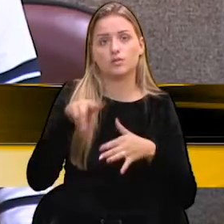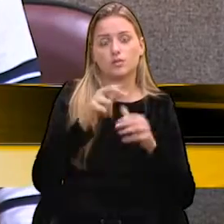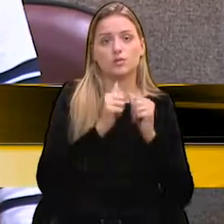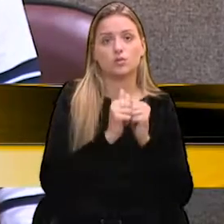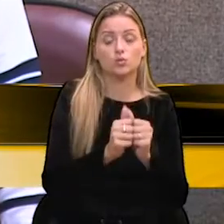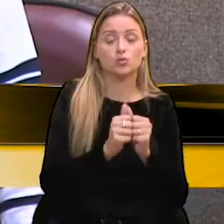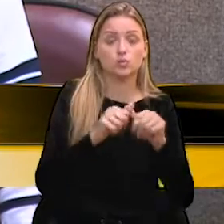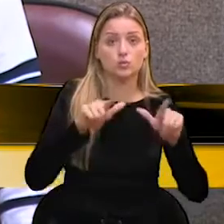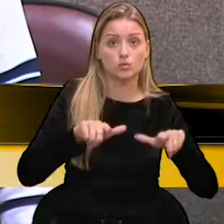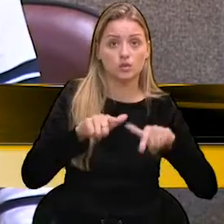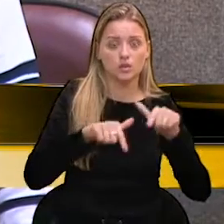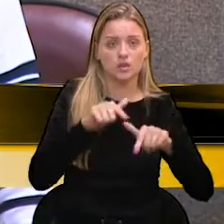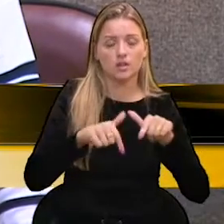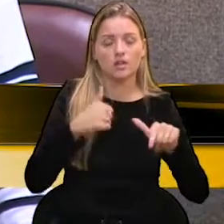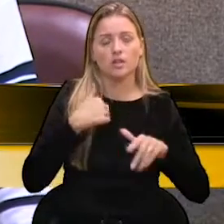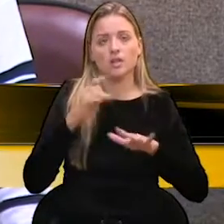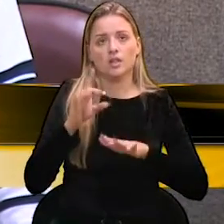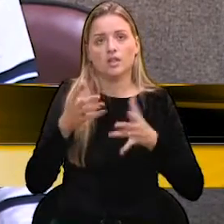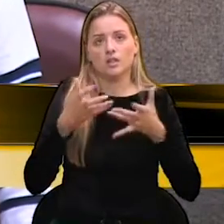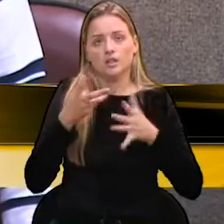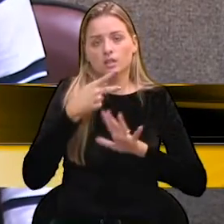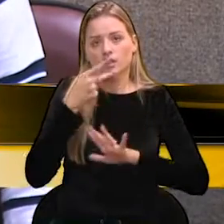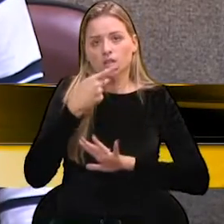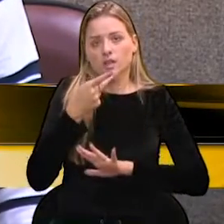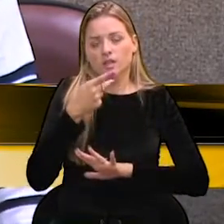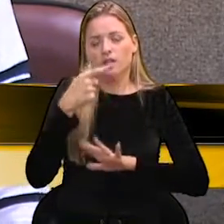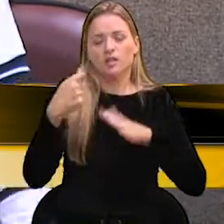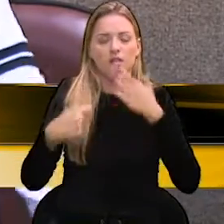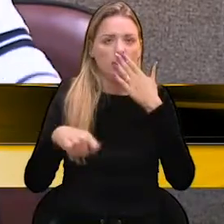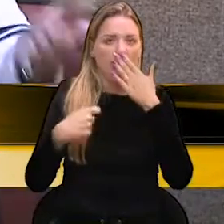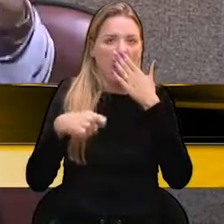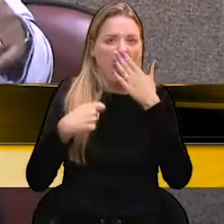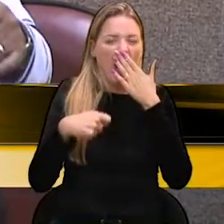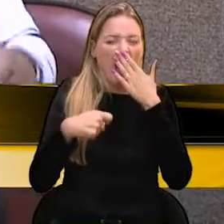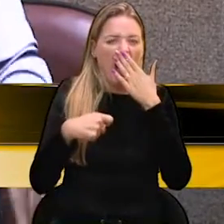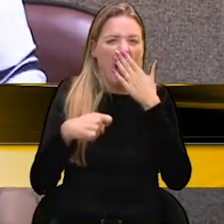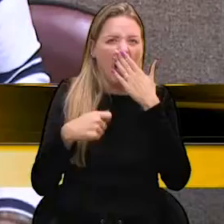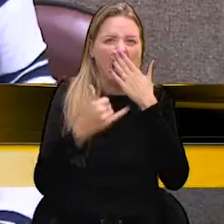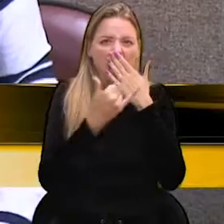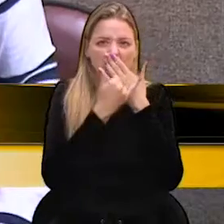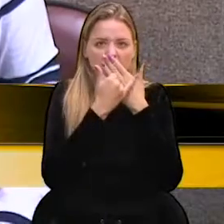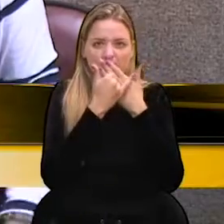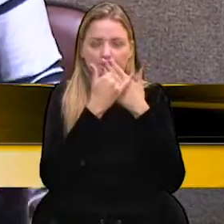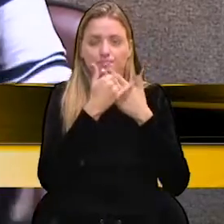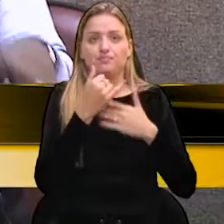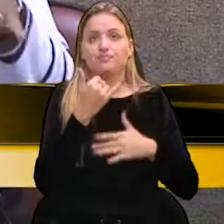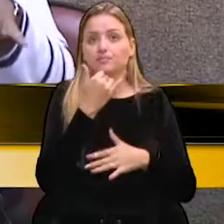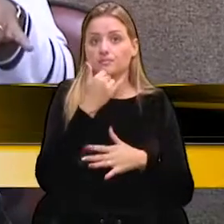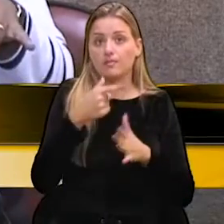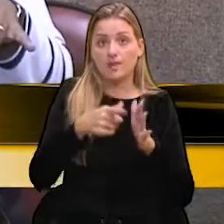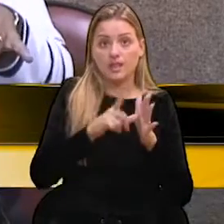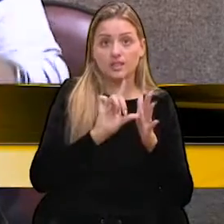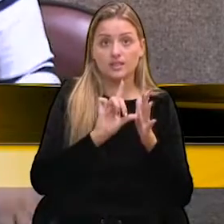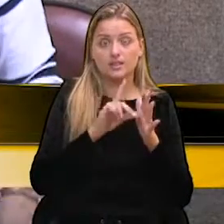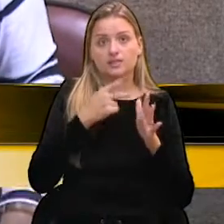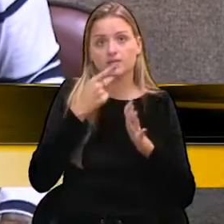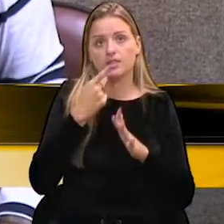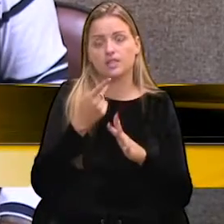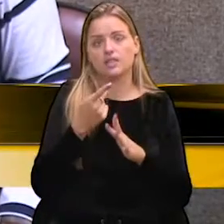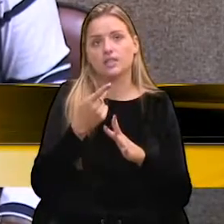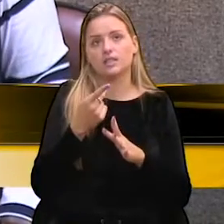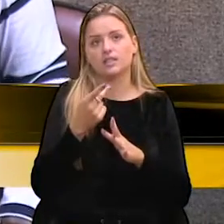gabinetes. Então, eu gostaria de fazer esse registro, que é necessário, porque anteriormente fiz uma fala que não